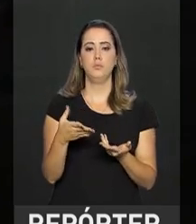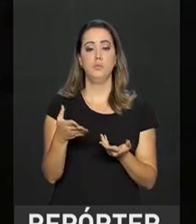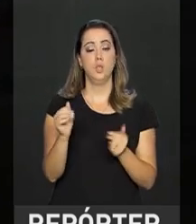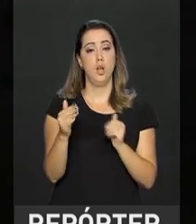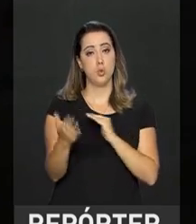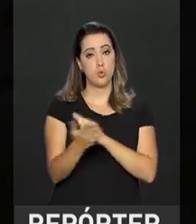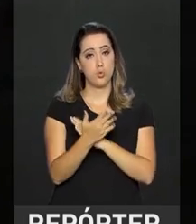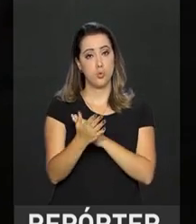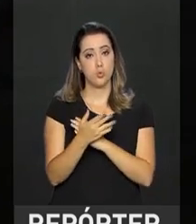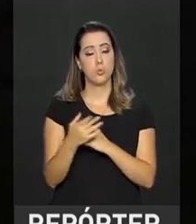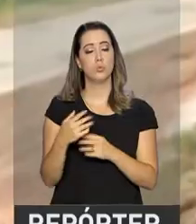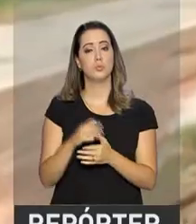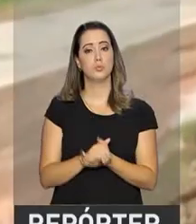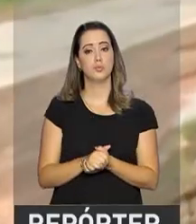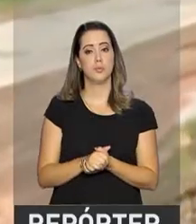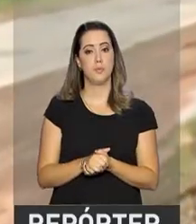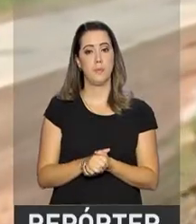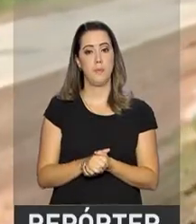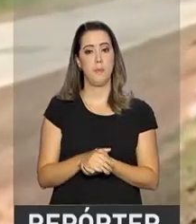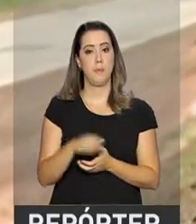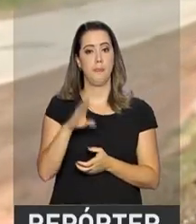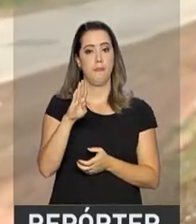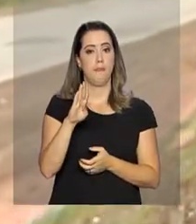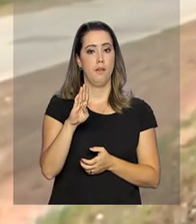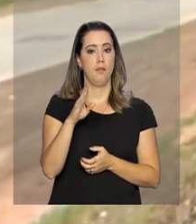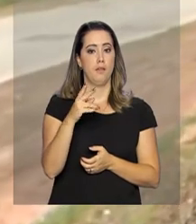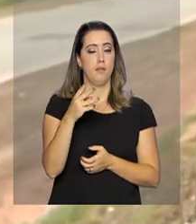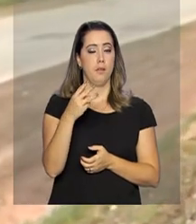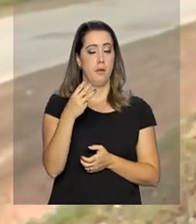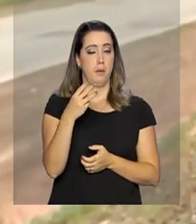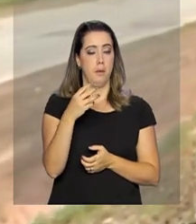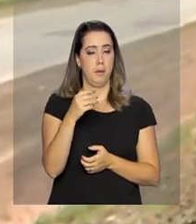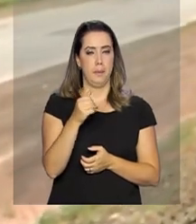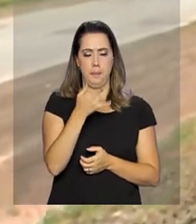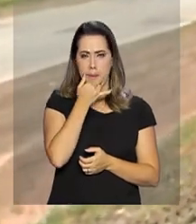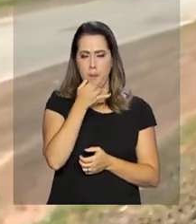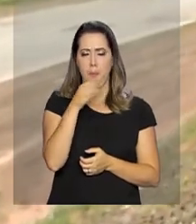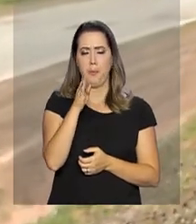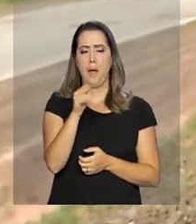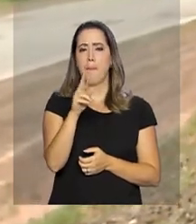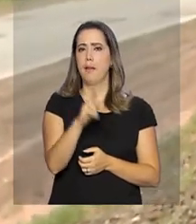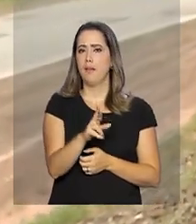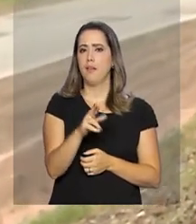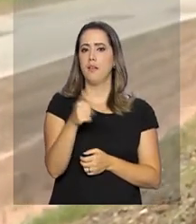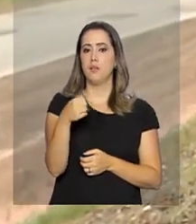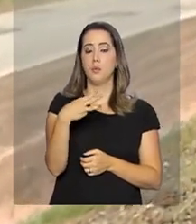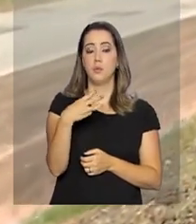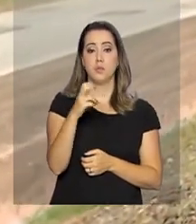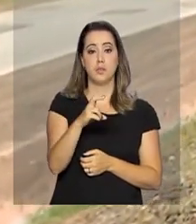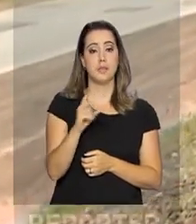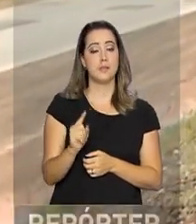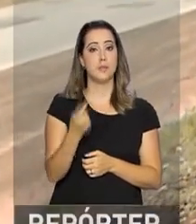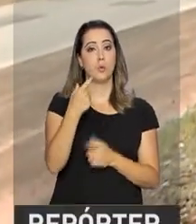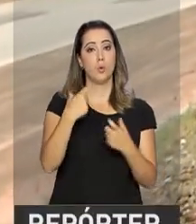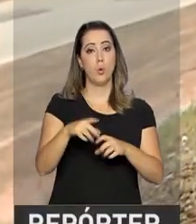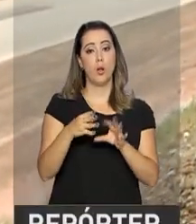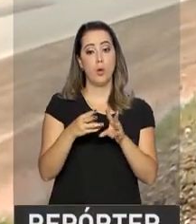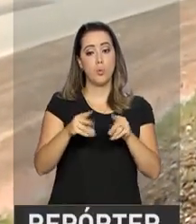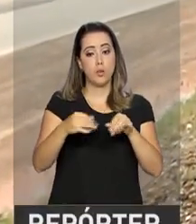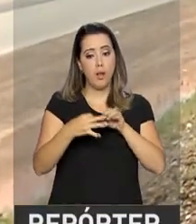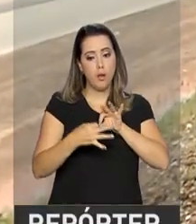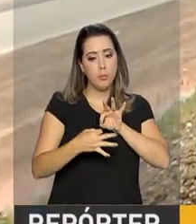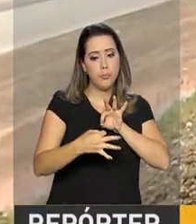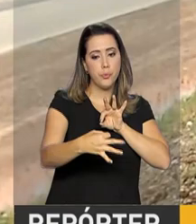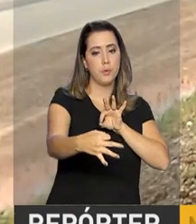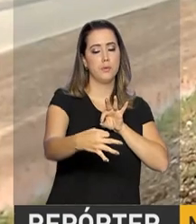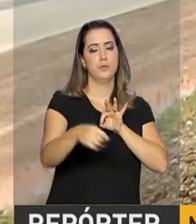somar com esses fatores. A BR-135 é o único acesso por terra entre o interior do estado e a capital São Luís. Com a